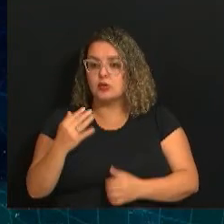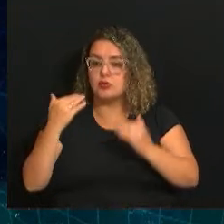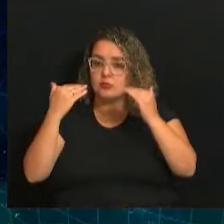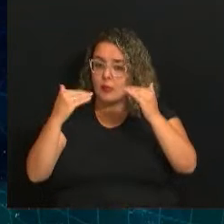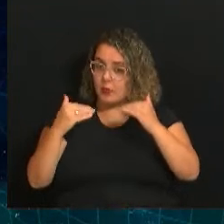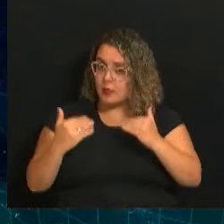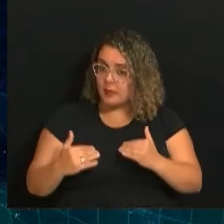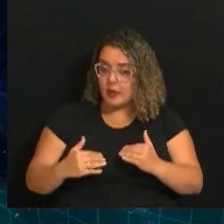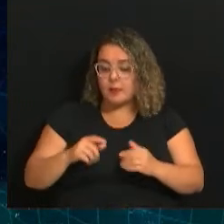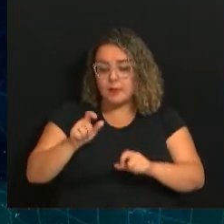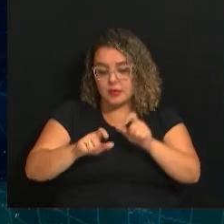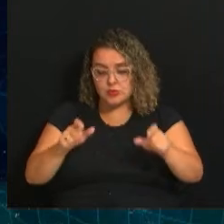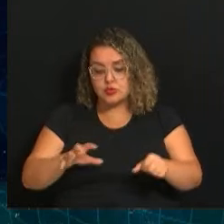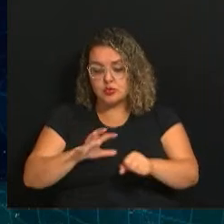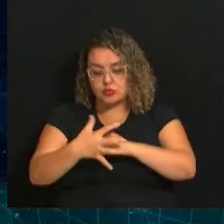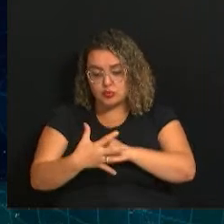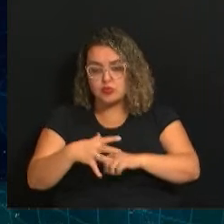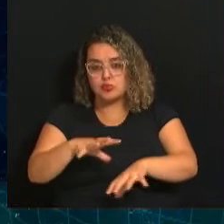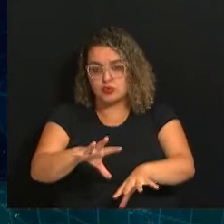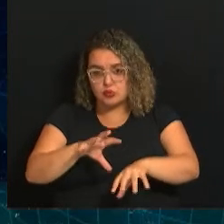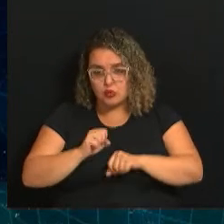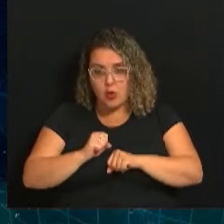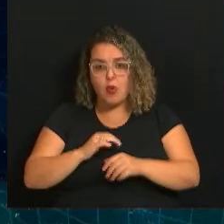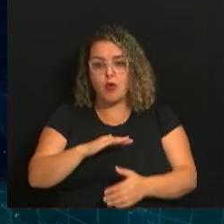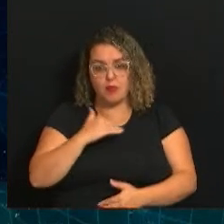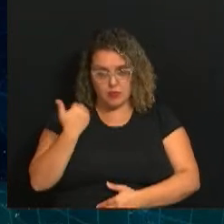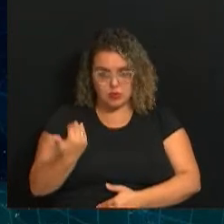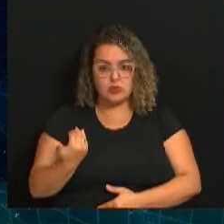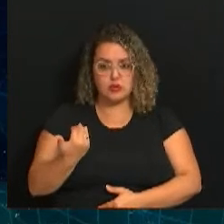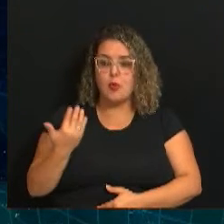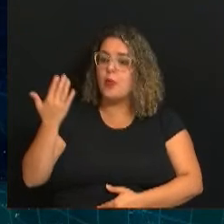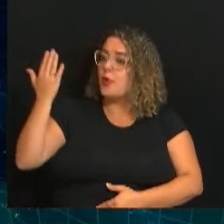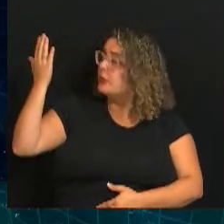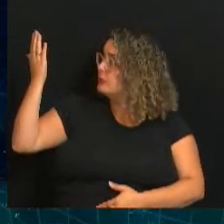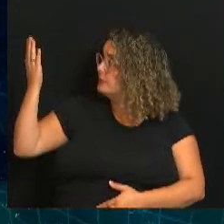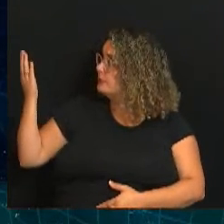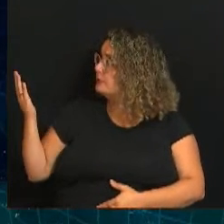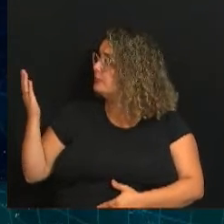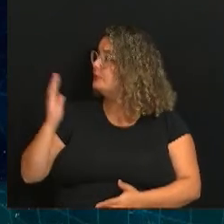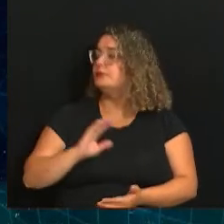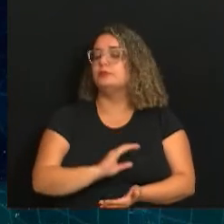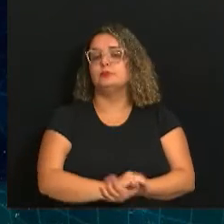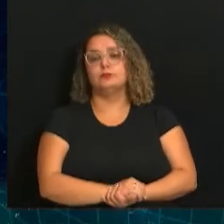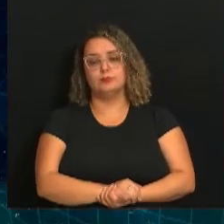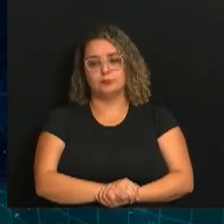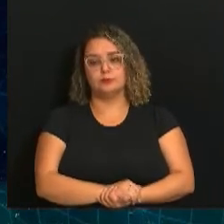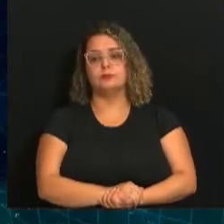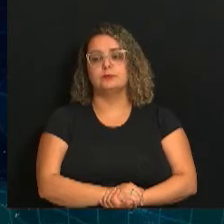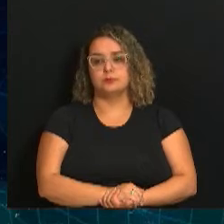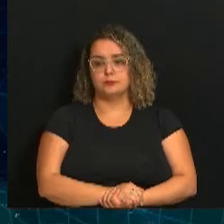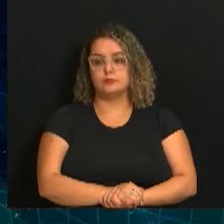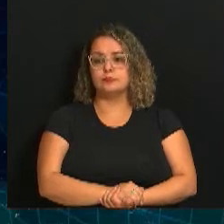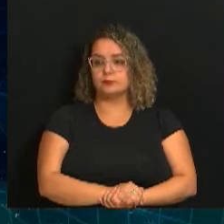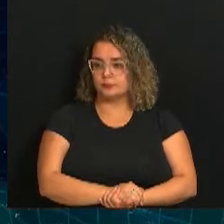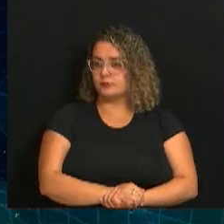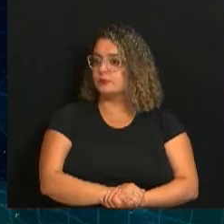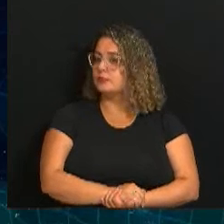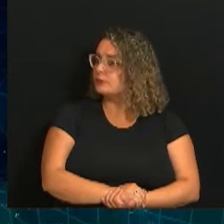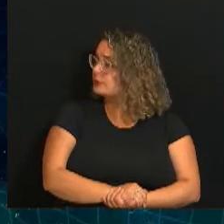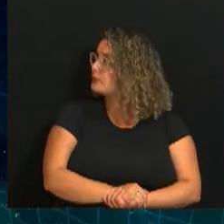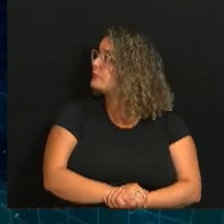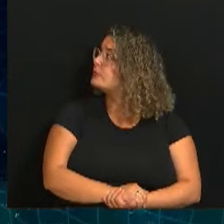Pedreira, Santo Antônio de Posse, Engenheiro Coelho, Olambra e Morungaba. Agora nós vamos falar dos óbitos aqui na RMC,